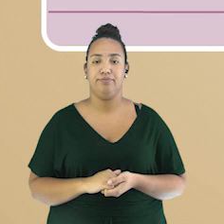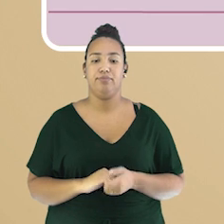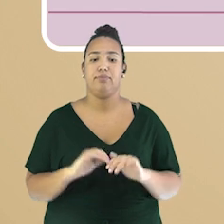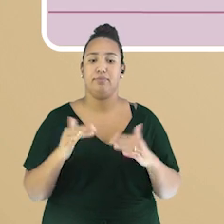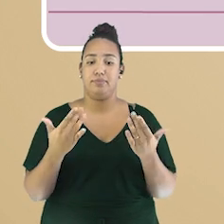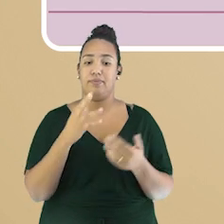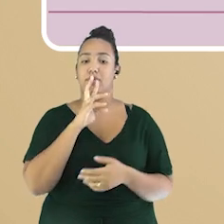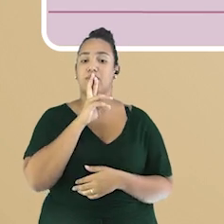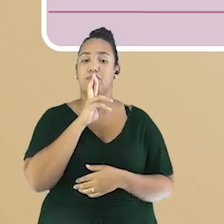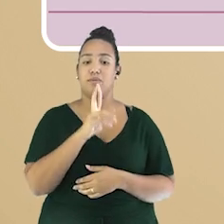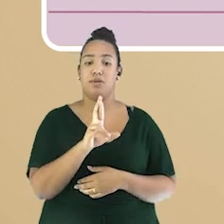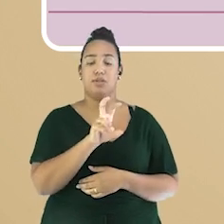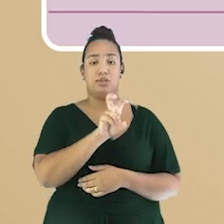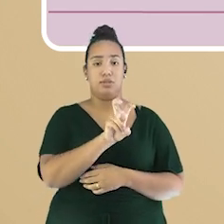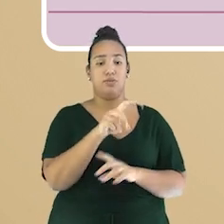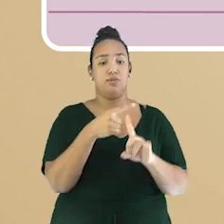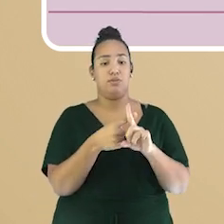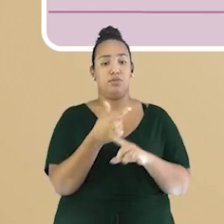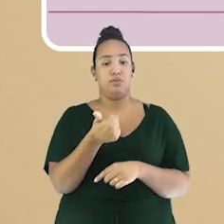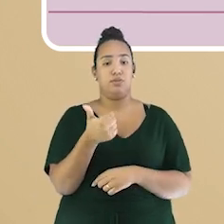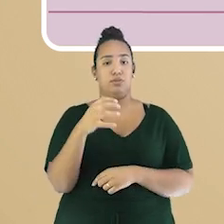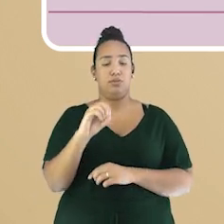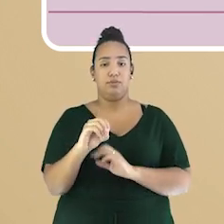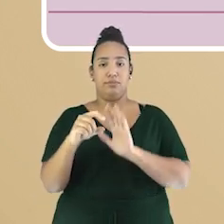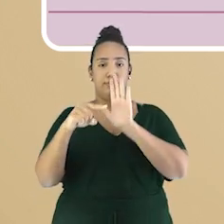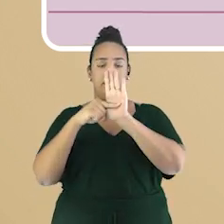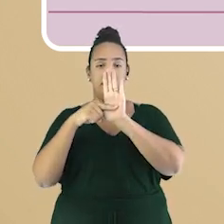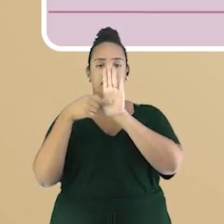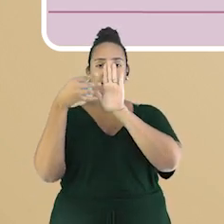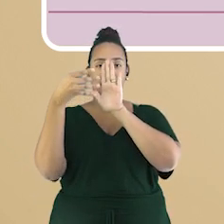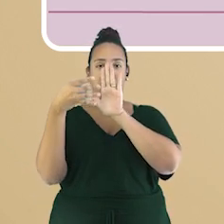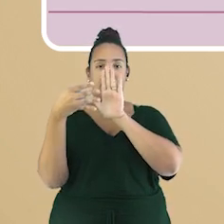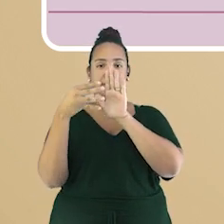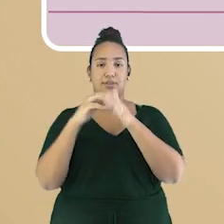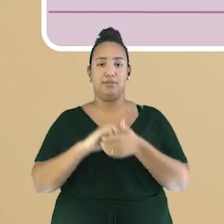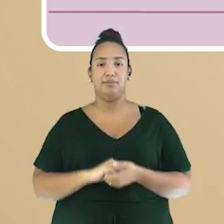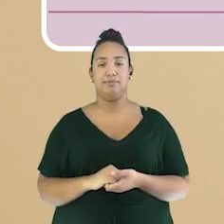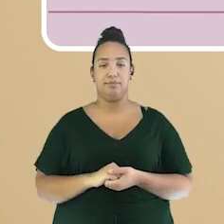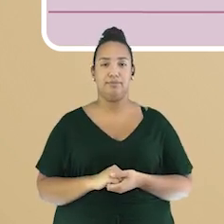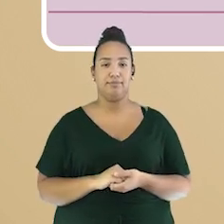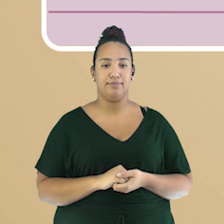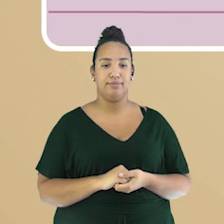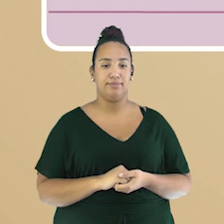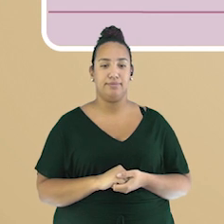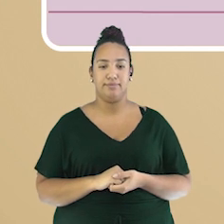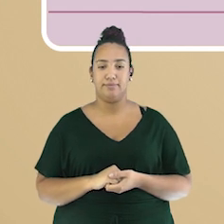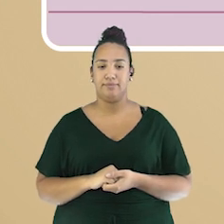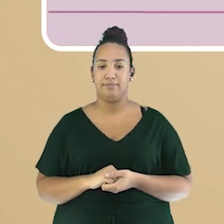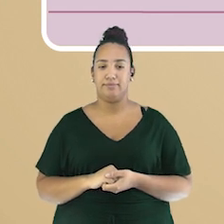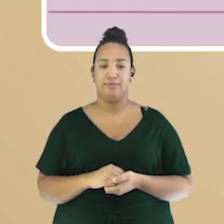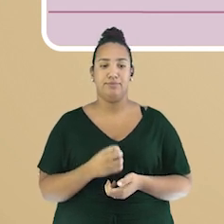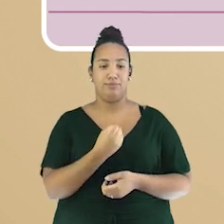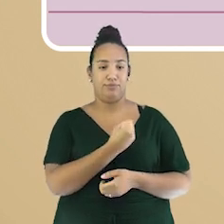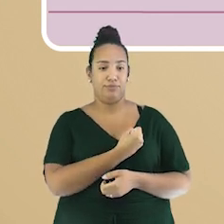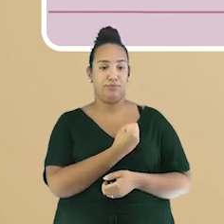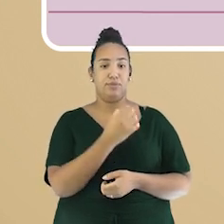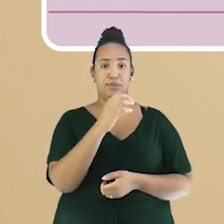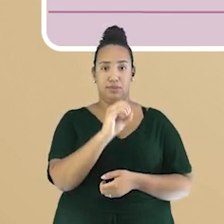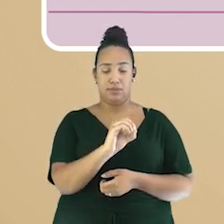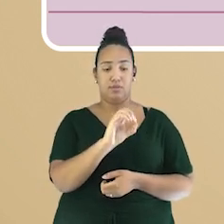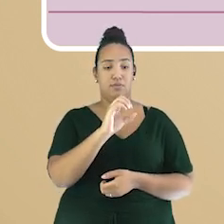será 5 vezes 10 elevado a menos 4. O número